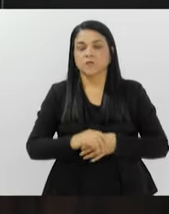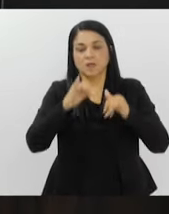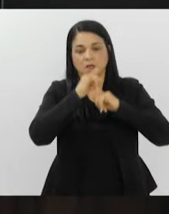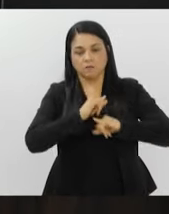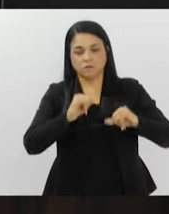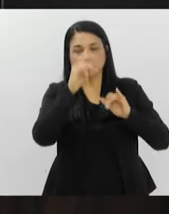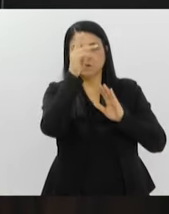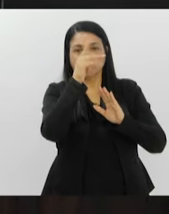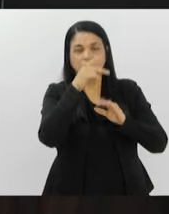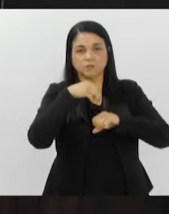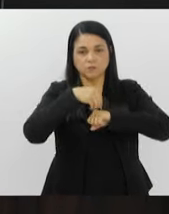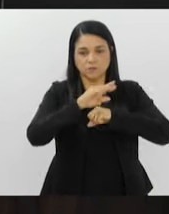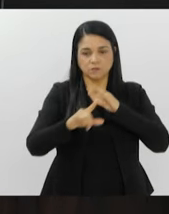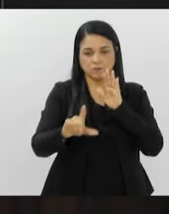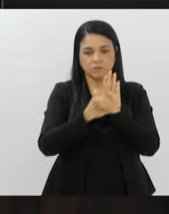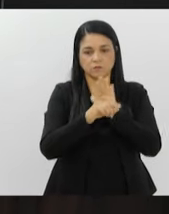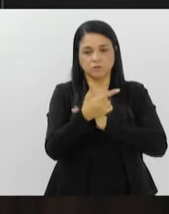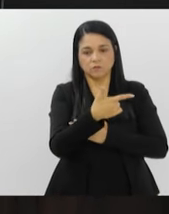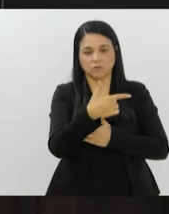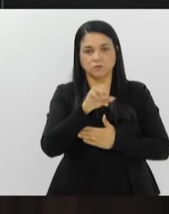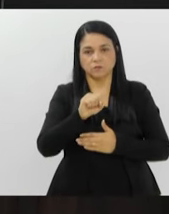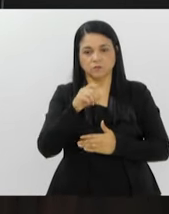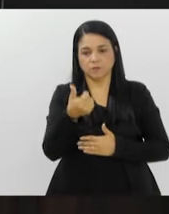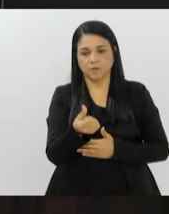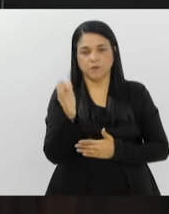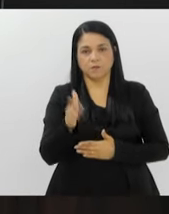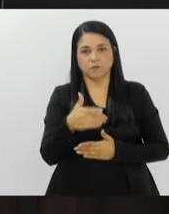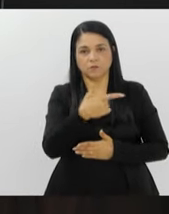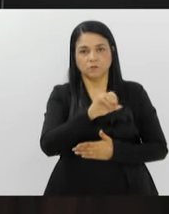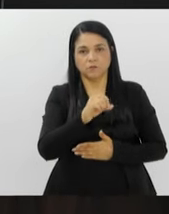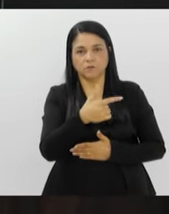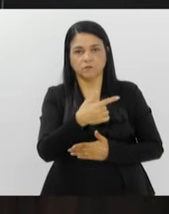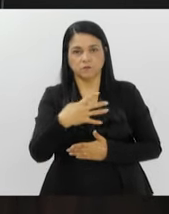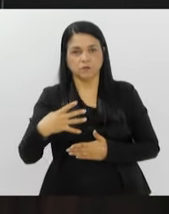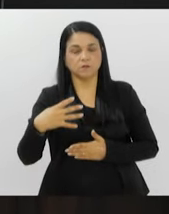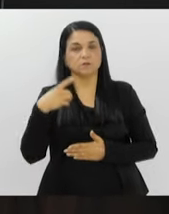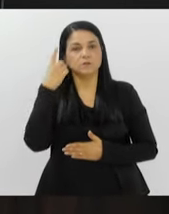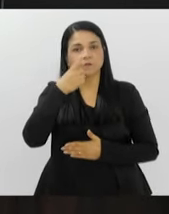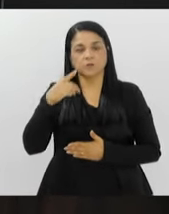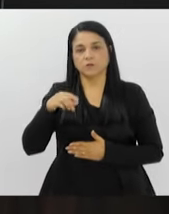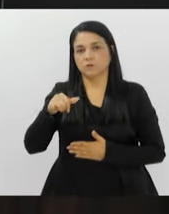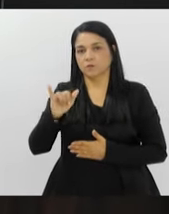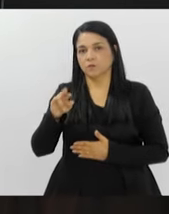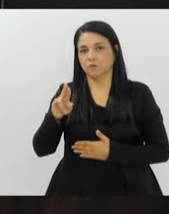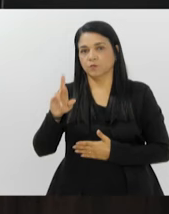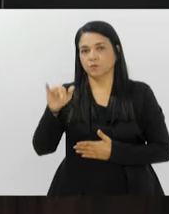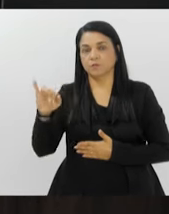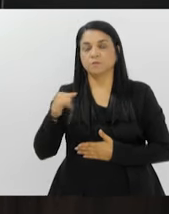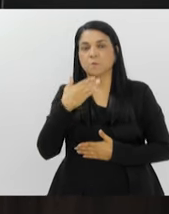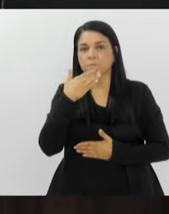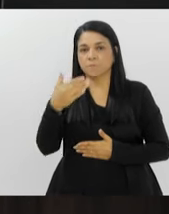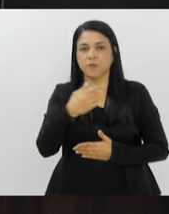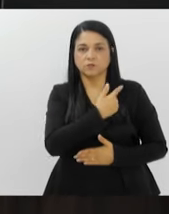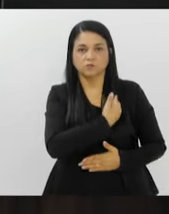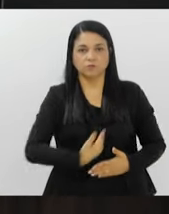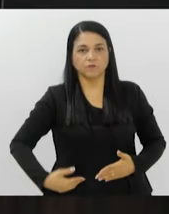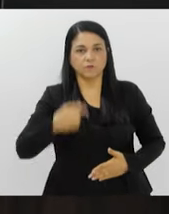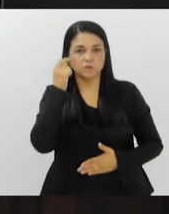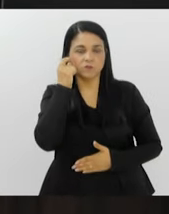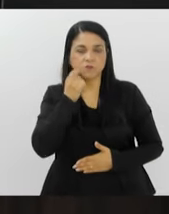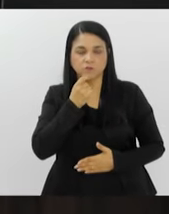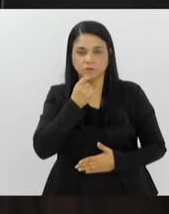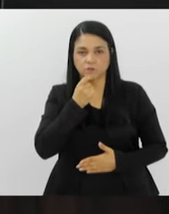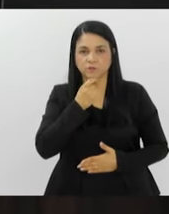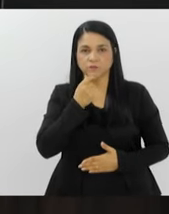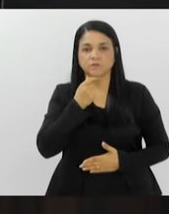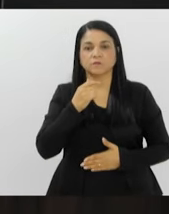anuncio indicação Legislativa número 28 de 24 D Deputado iúri que solicita a Excelentíssimo Senhor governador do